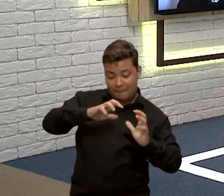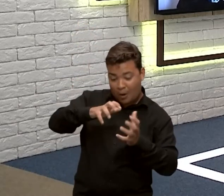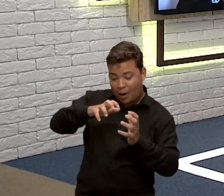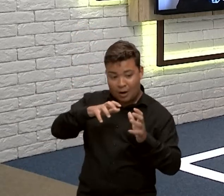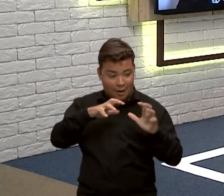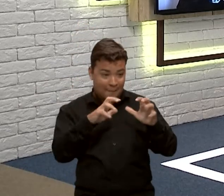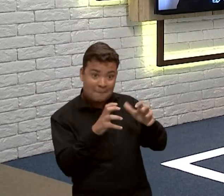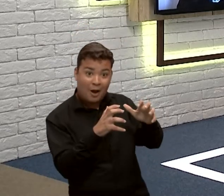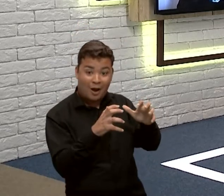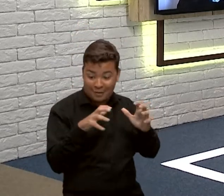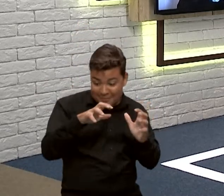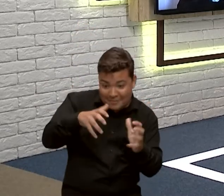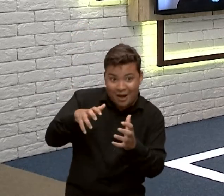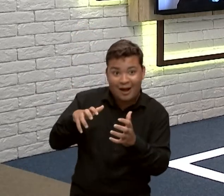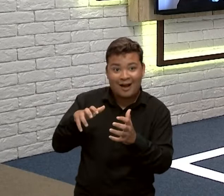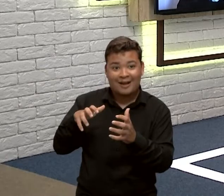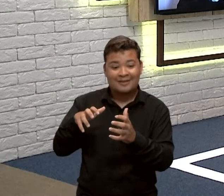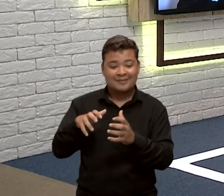bola, bola.